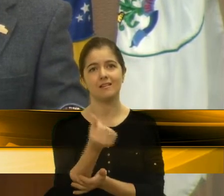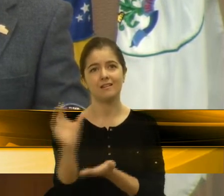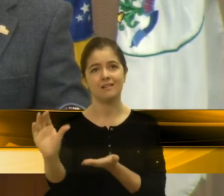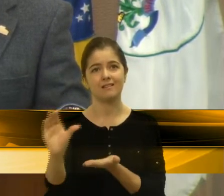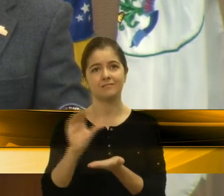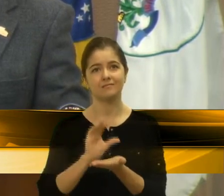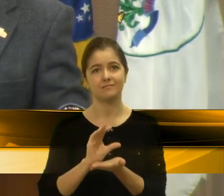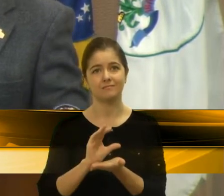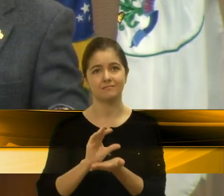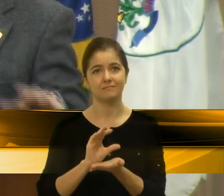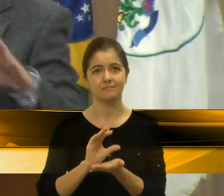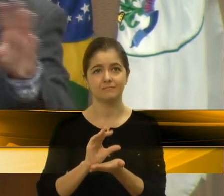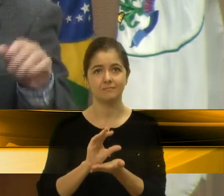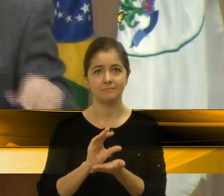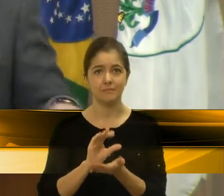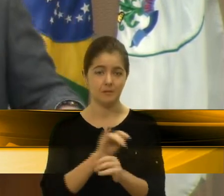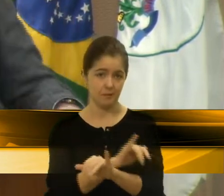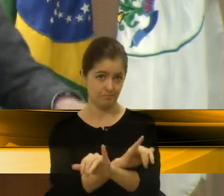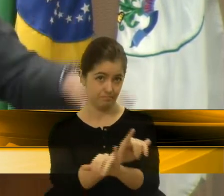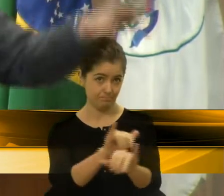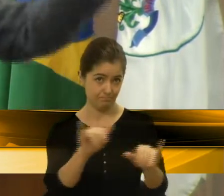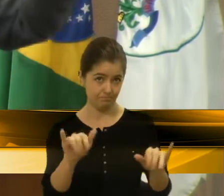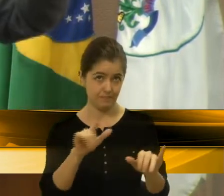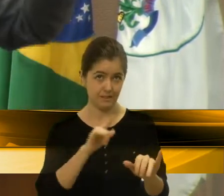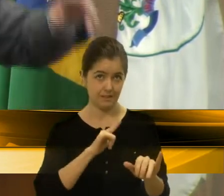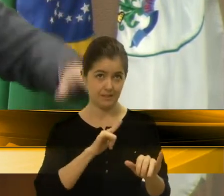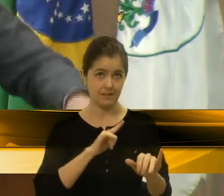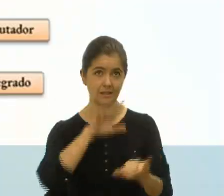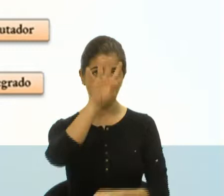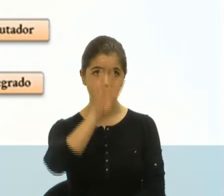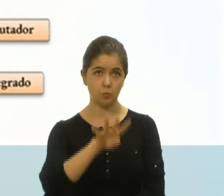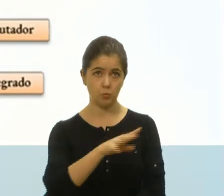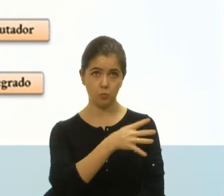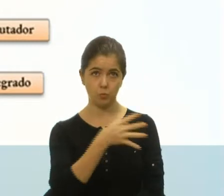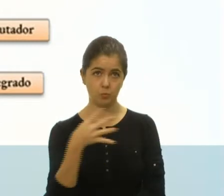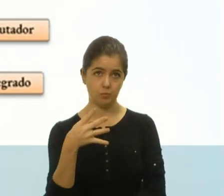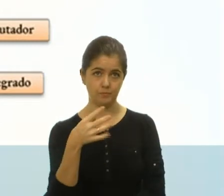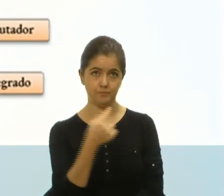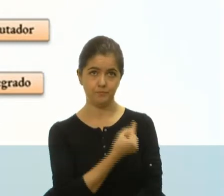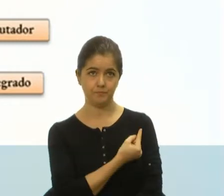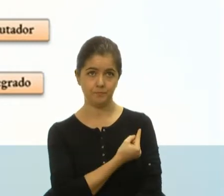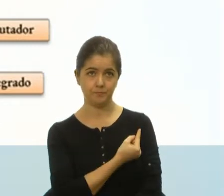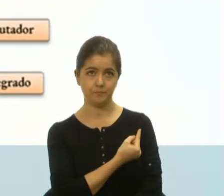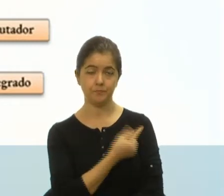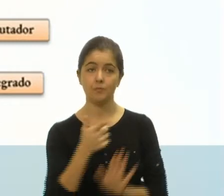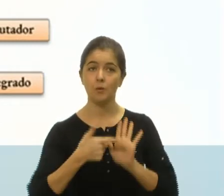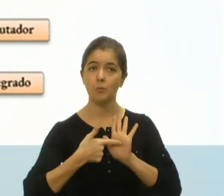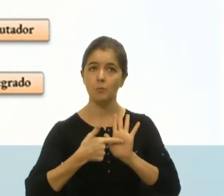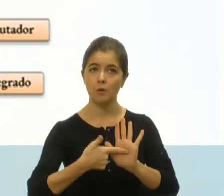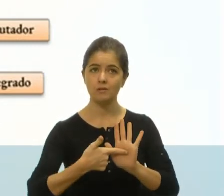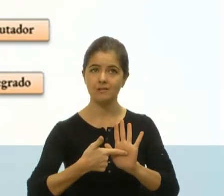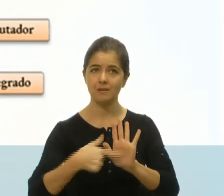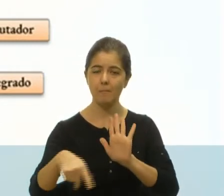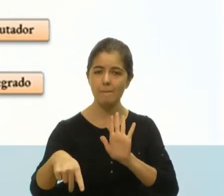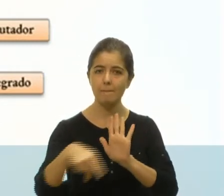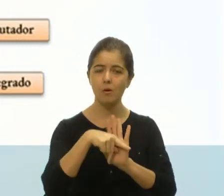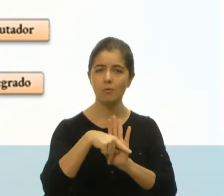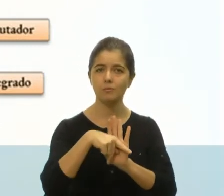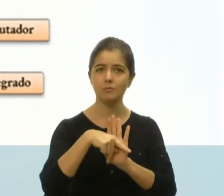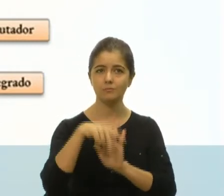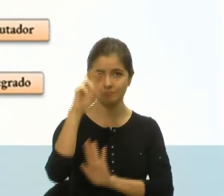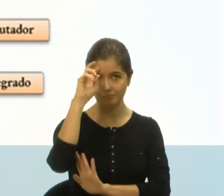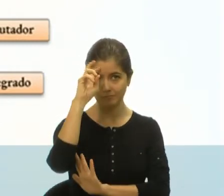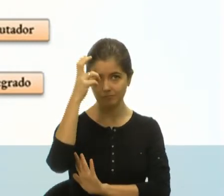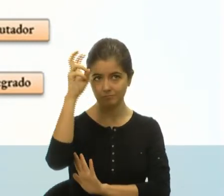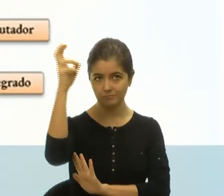senhores terem ideia, aqui está um pequeno quadro que nos mostra a propriedade intelectual.